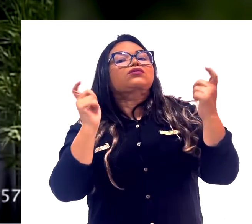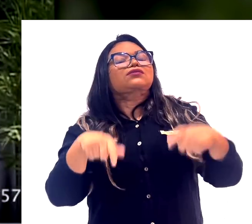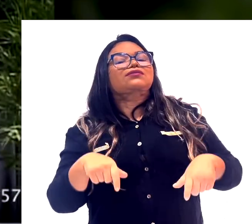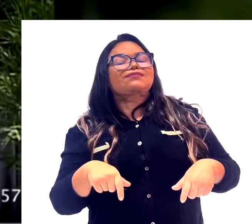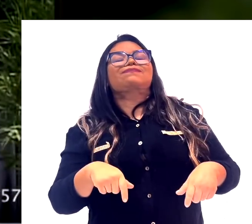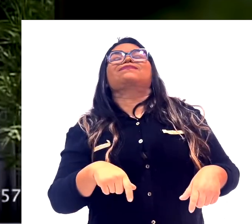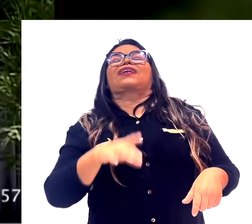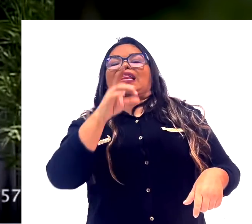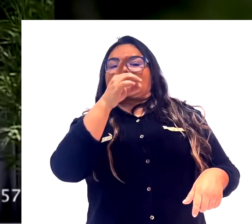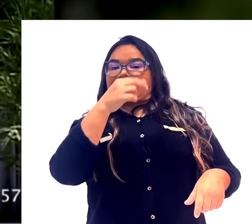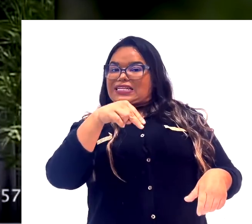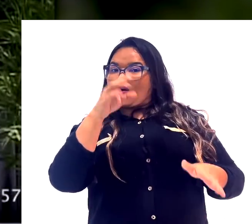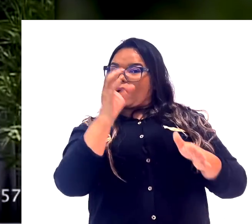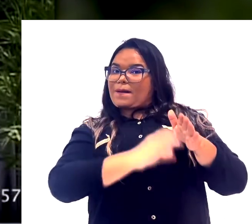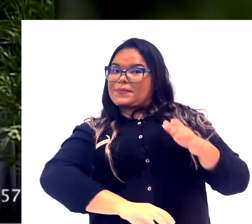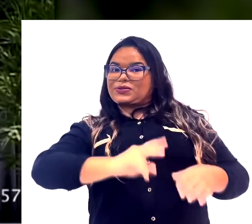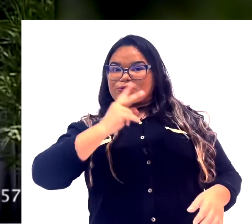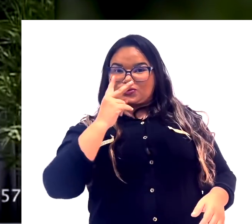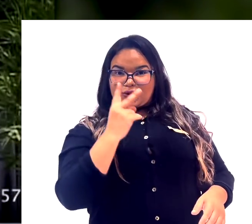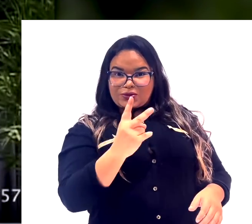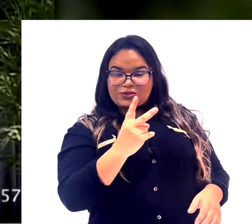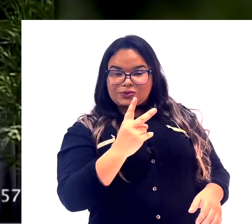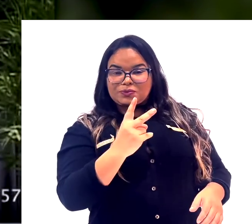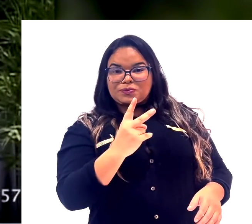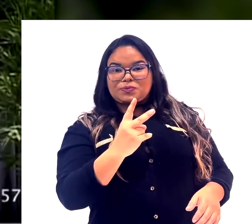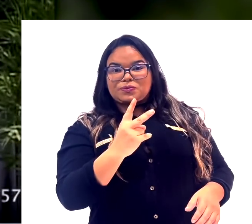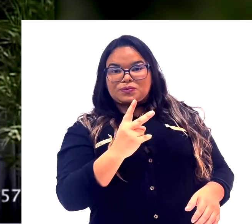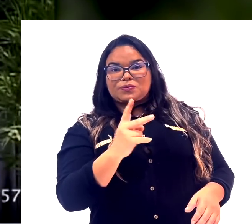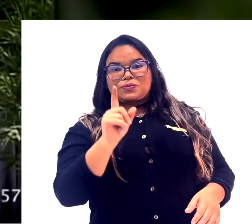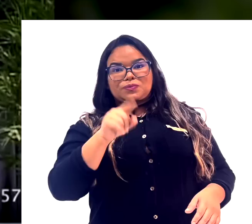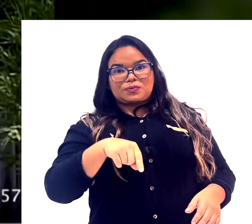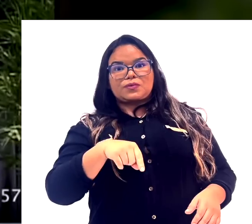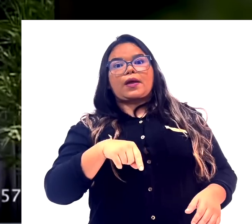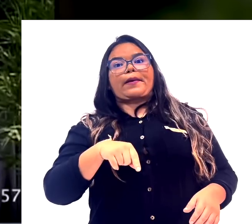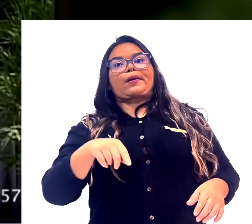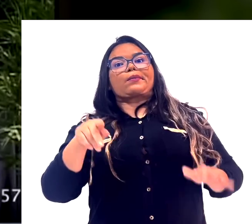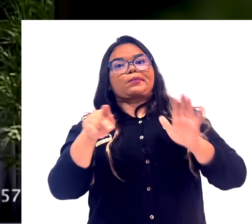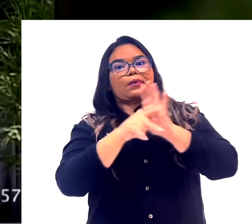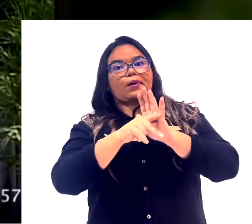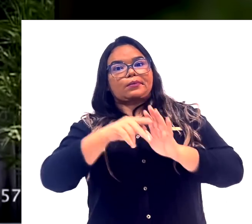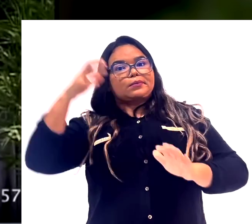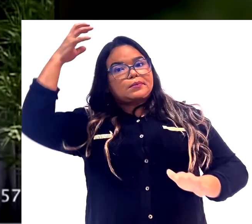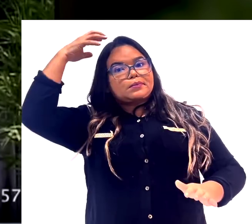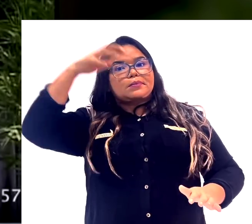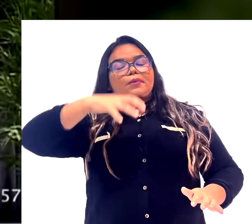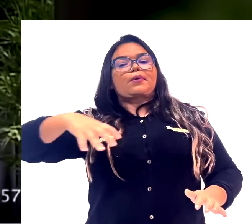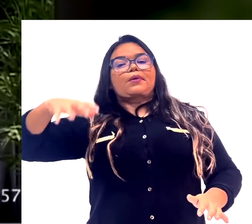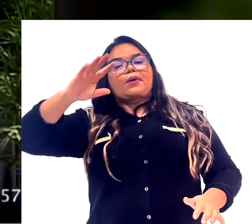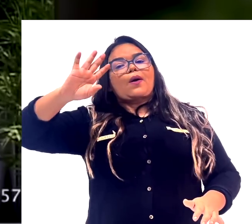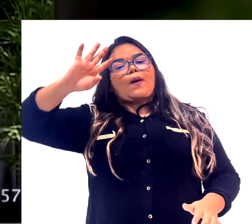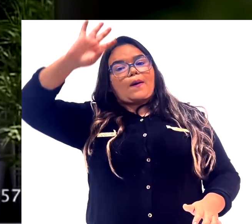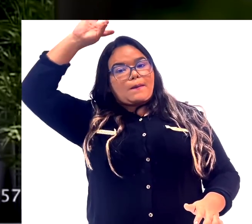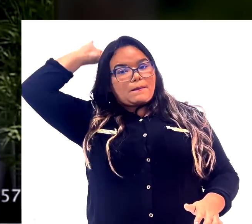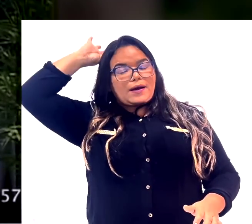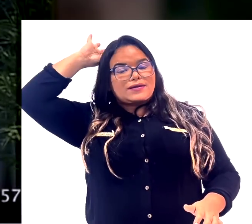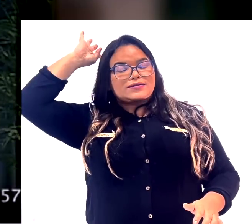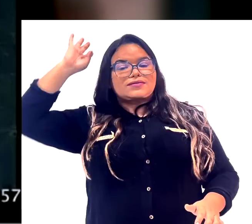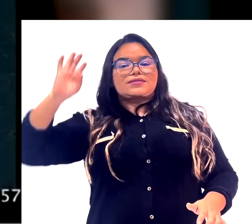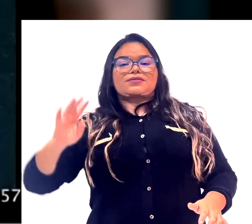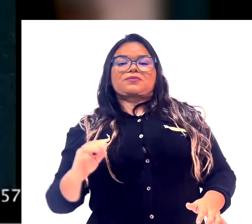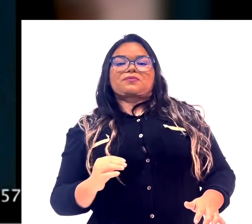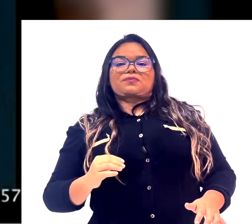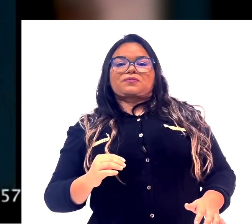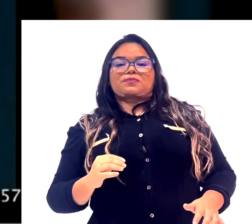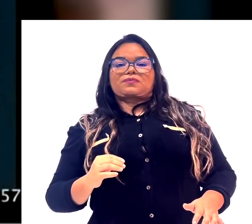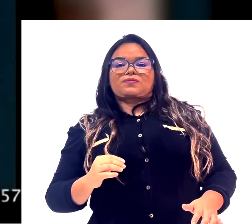Daniel capítulo 2. E era um símbolo do Império Romano. Aqui temos o mesmo simbolismo. Ele devorava e